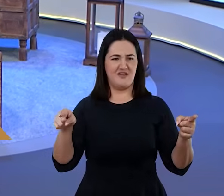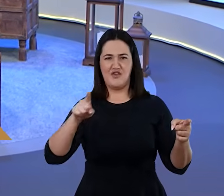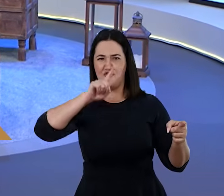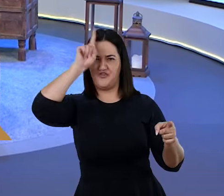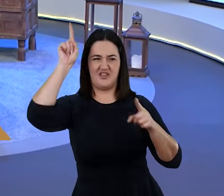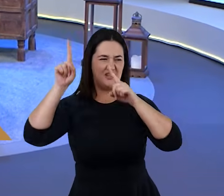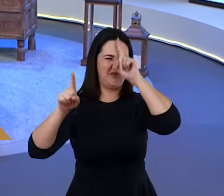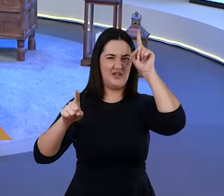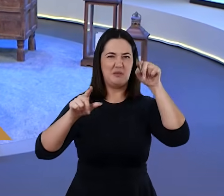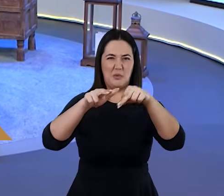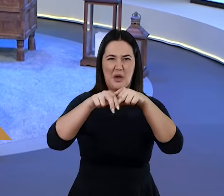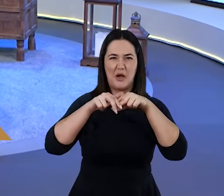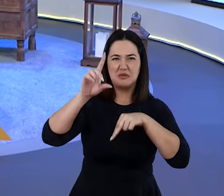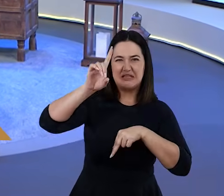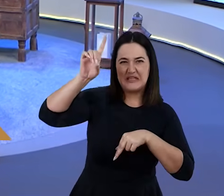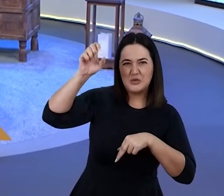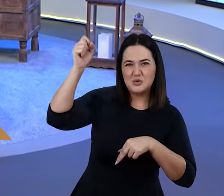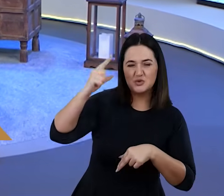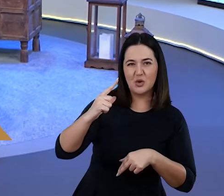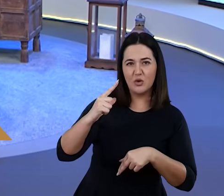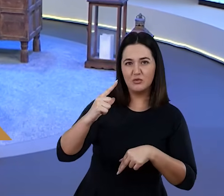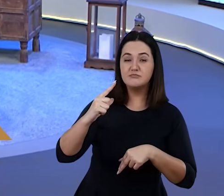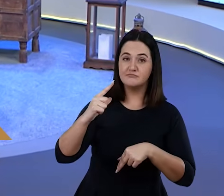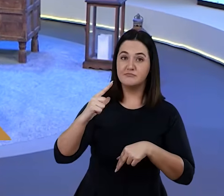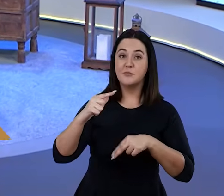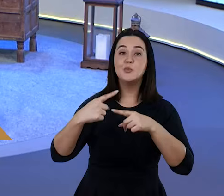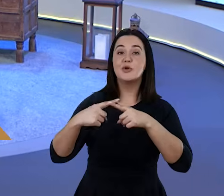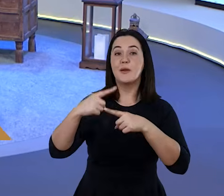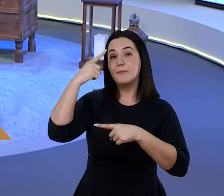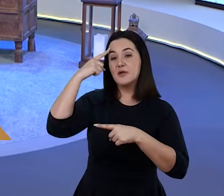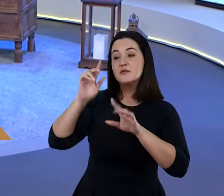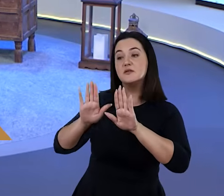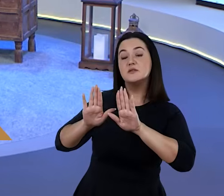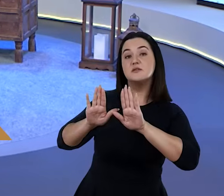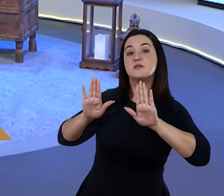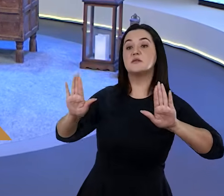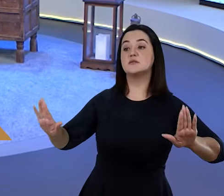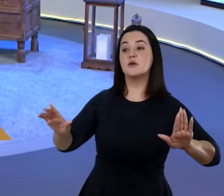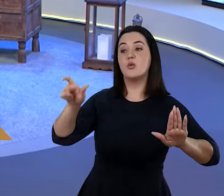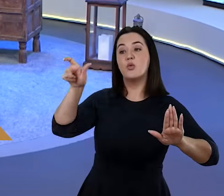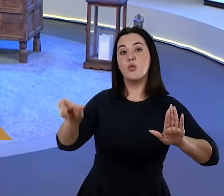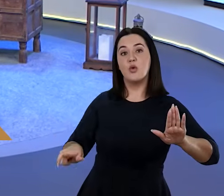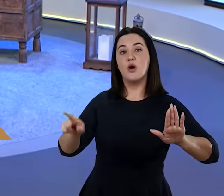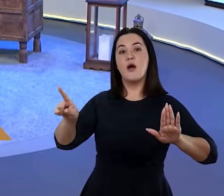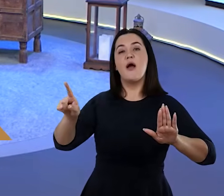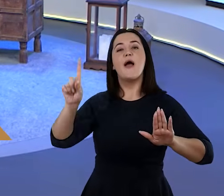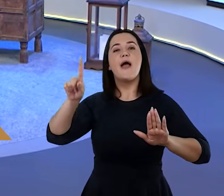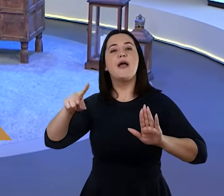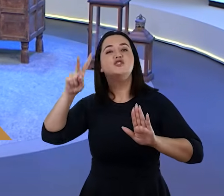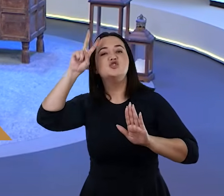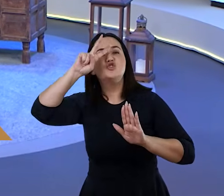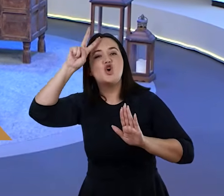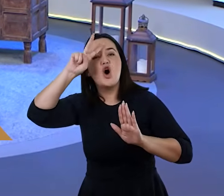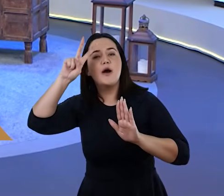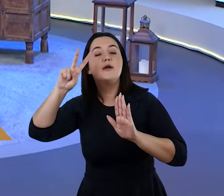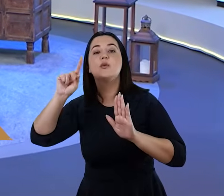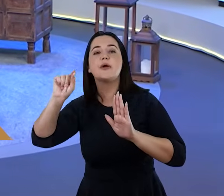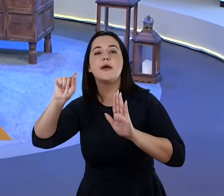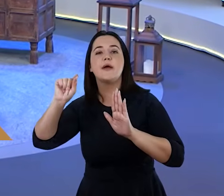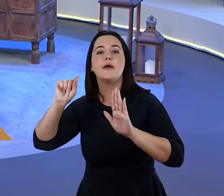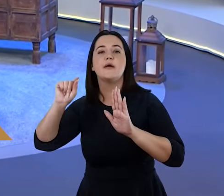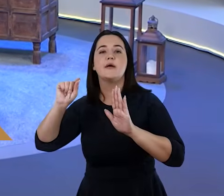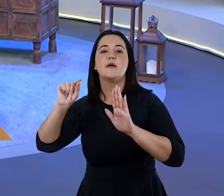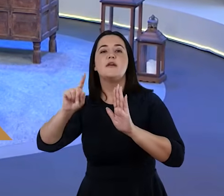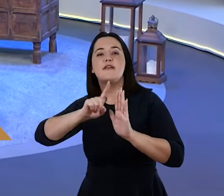parte para fazer essa declaração? O nome de Sansão. Ele acredita que Sansão, sendo uma versão hebraica de Shemesh, o